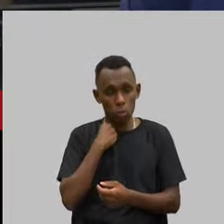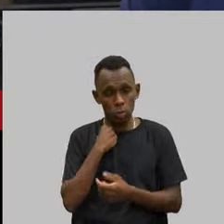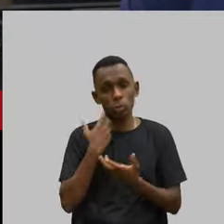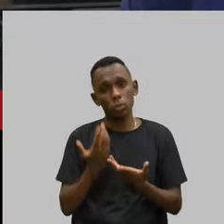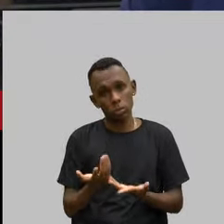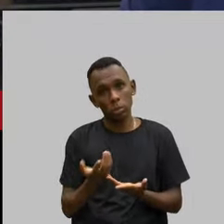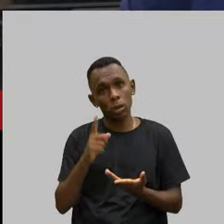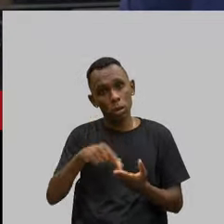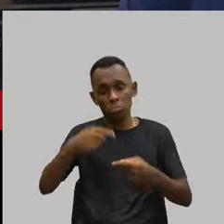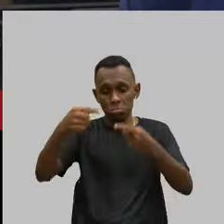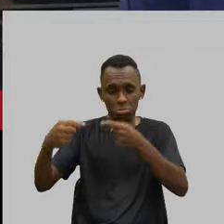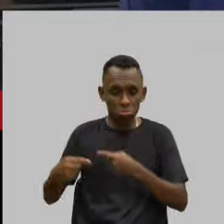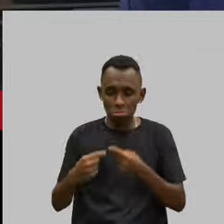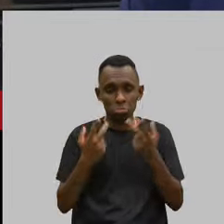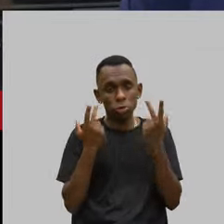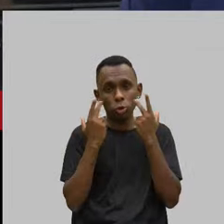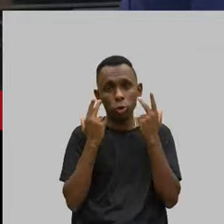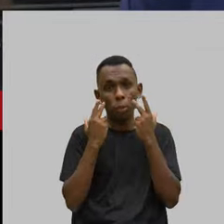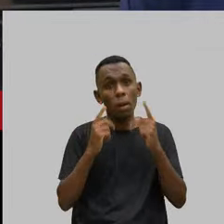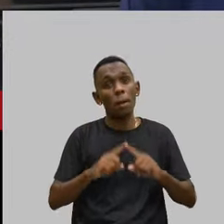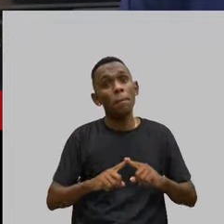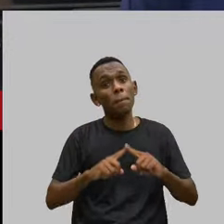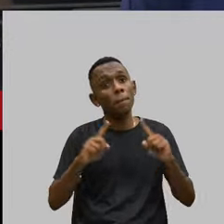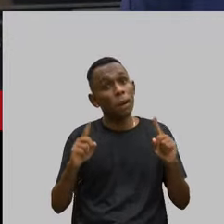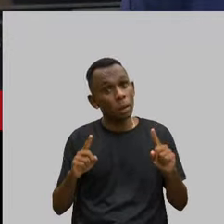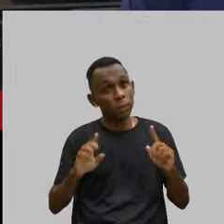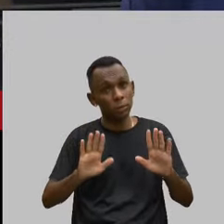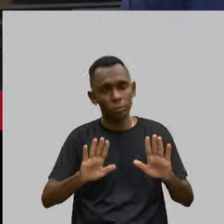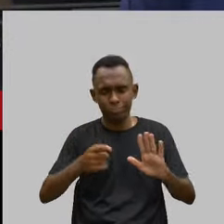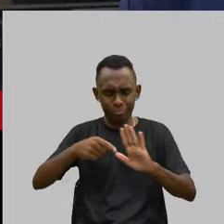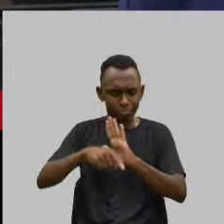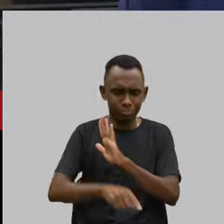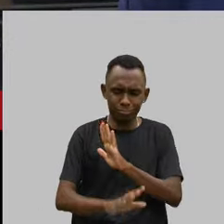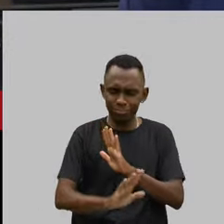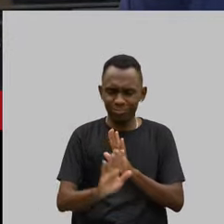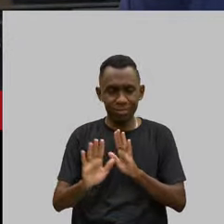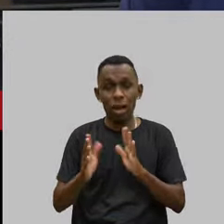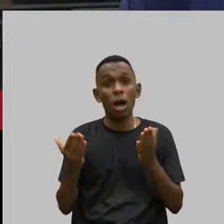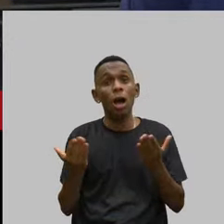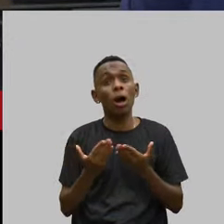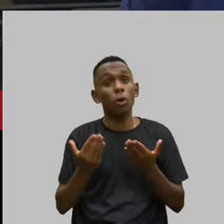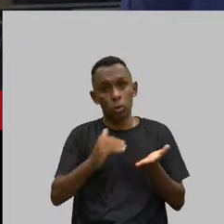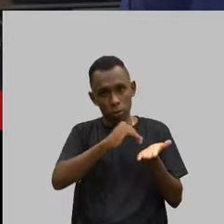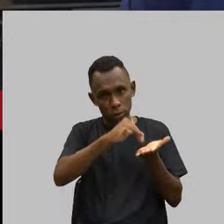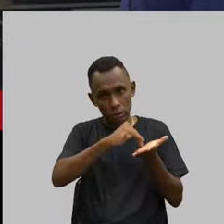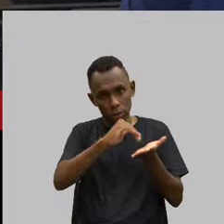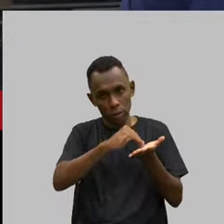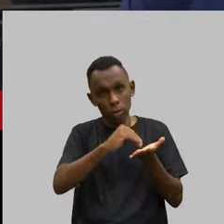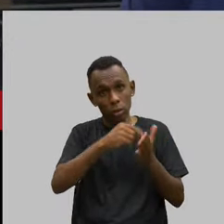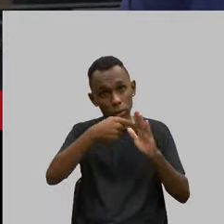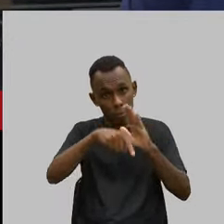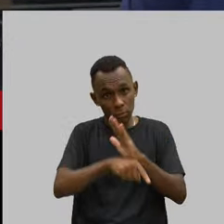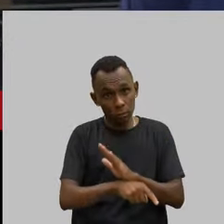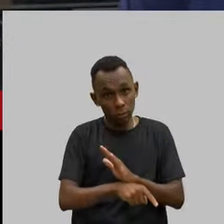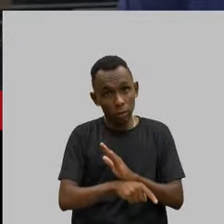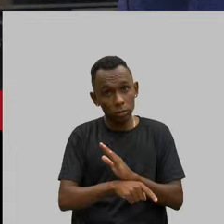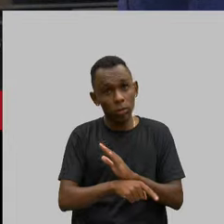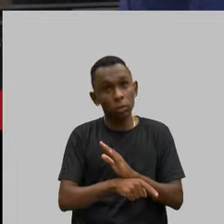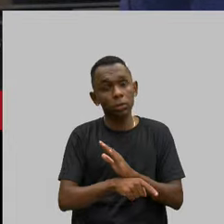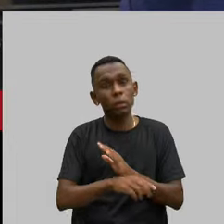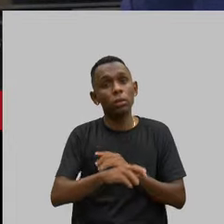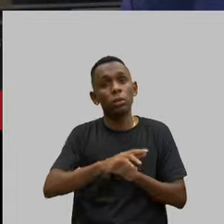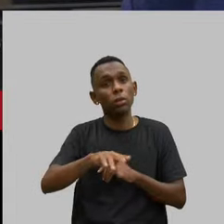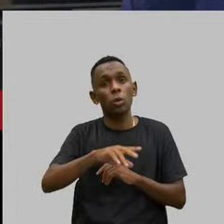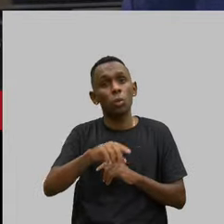uma disputa legítima né mas para não aprofundar naquilo que agora a secretária está aprofundando eh e não me dar